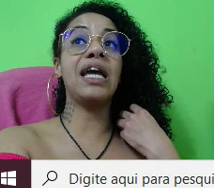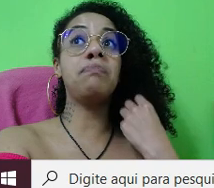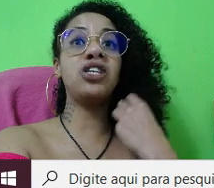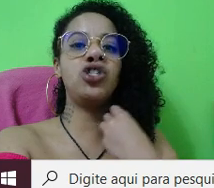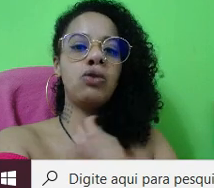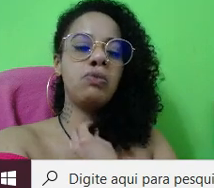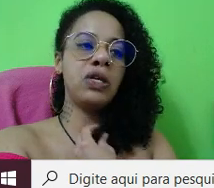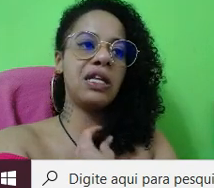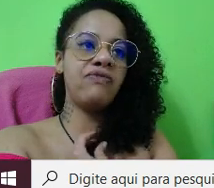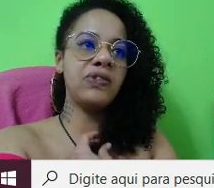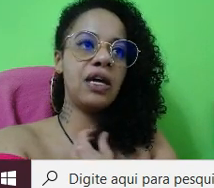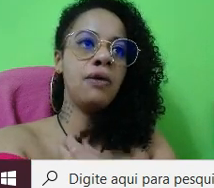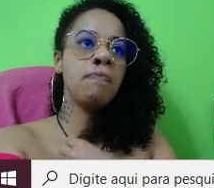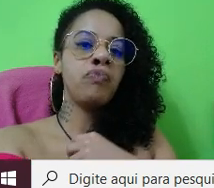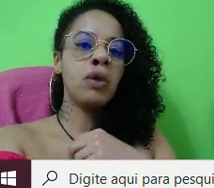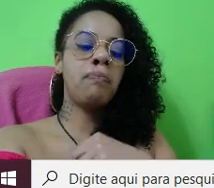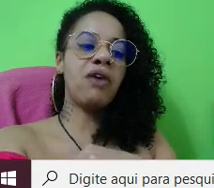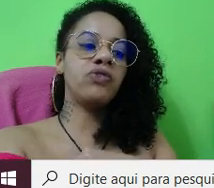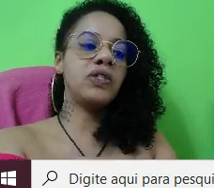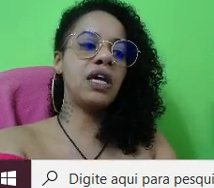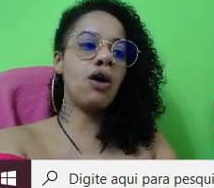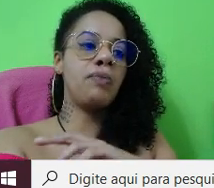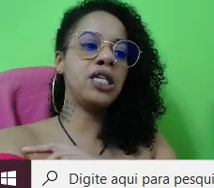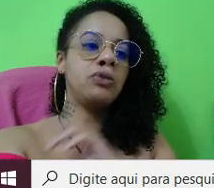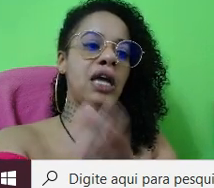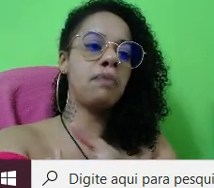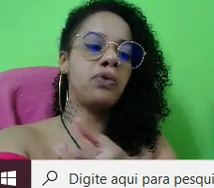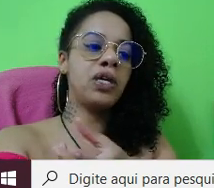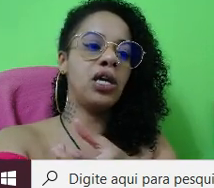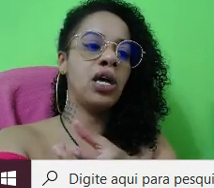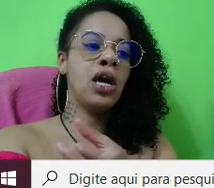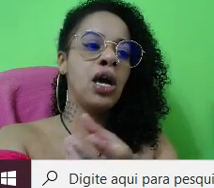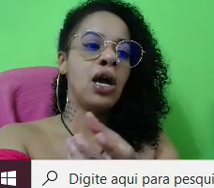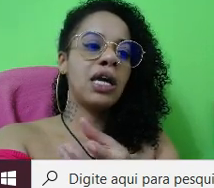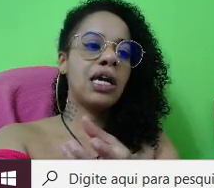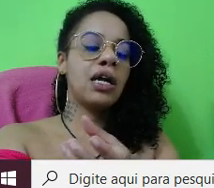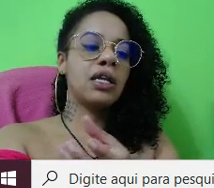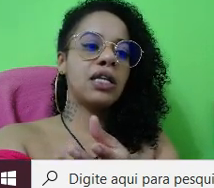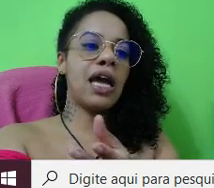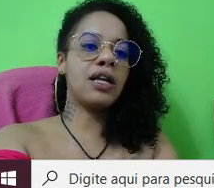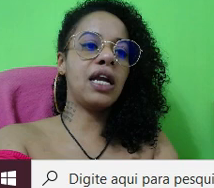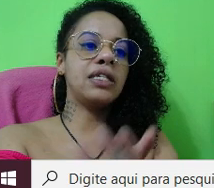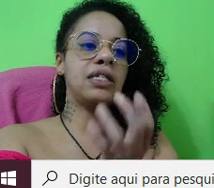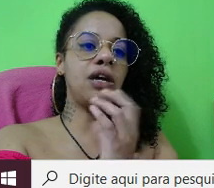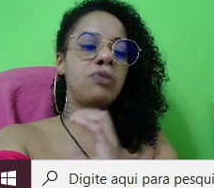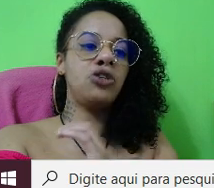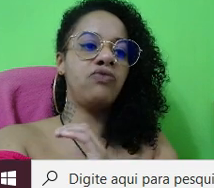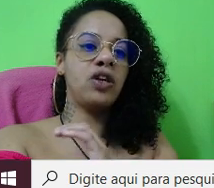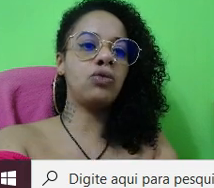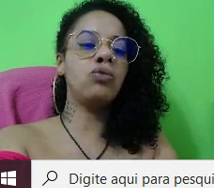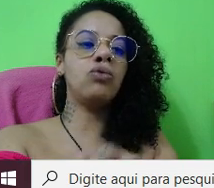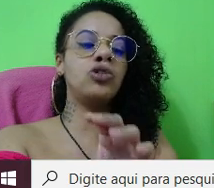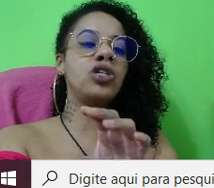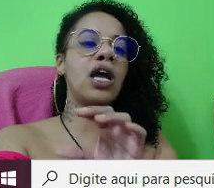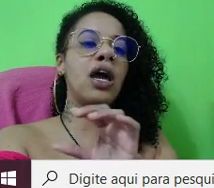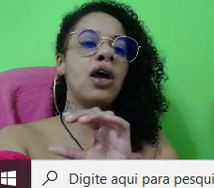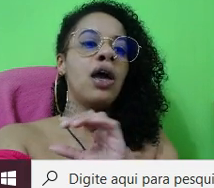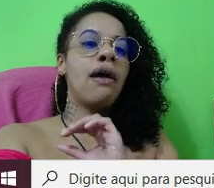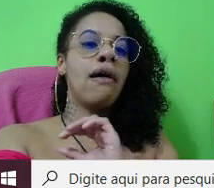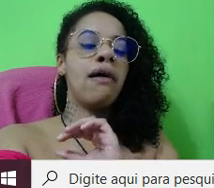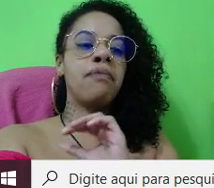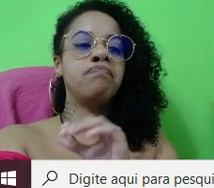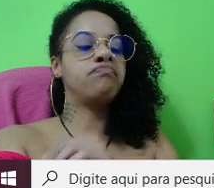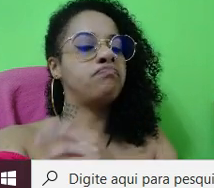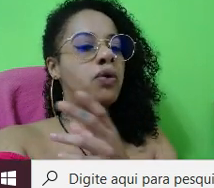complicado nem imagino como que deve ser para você ao mesmo tempo que quer trazer uma Juventude